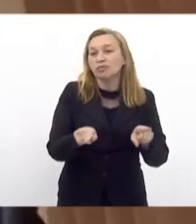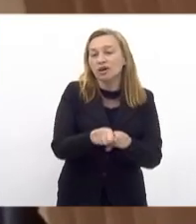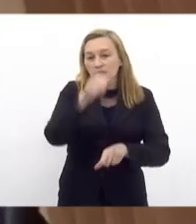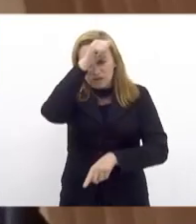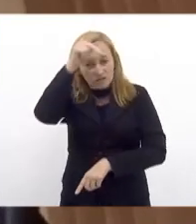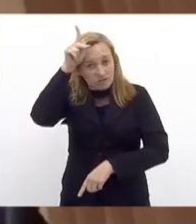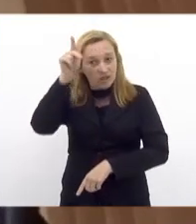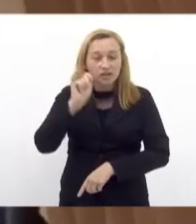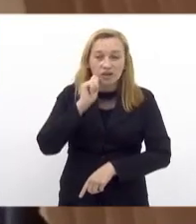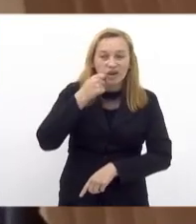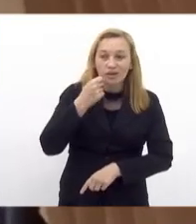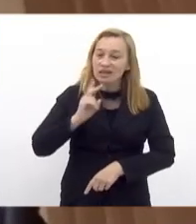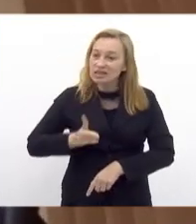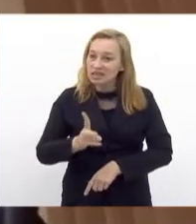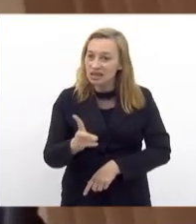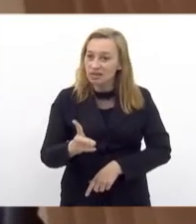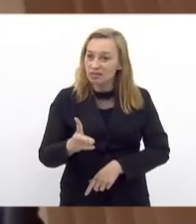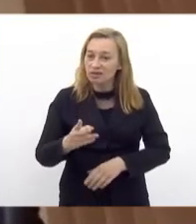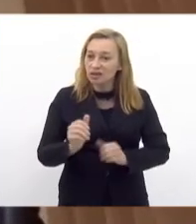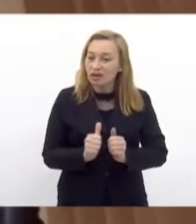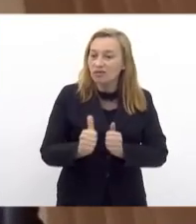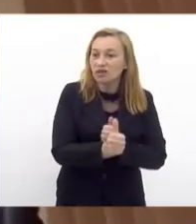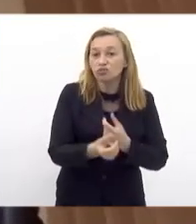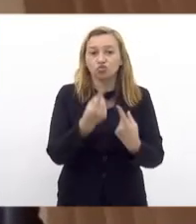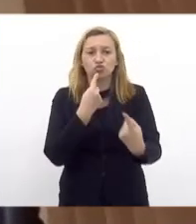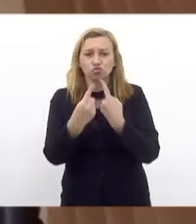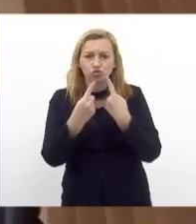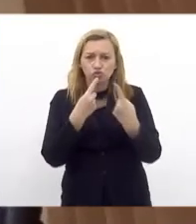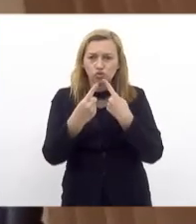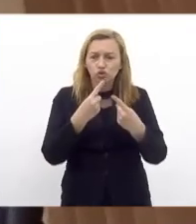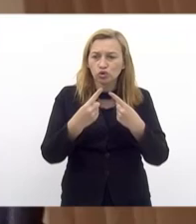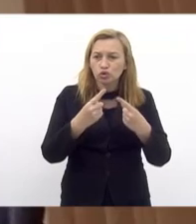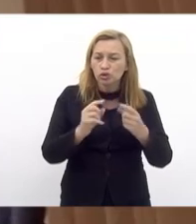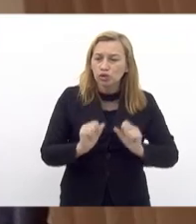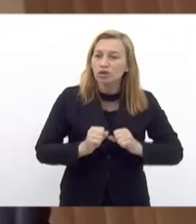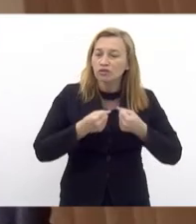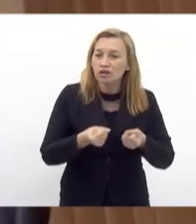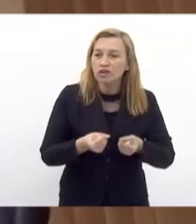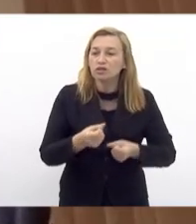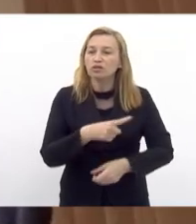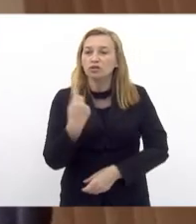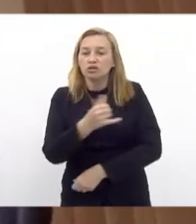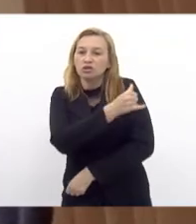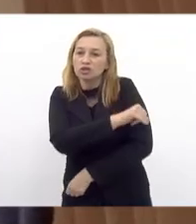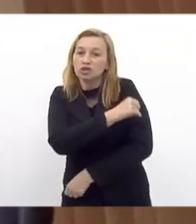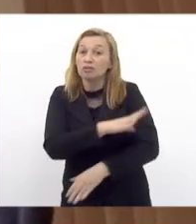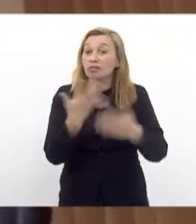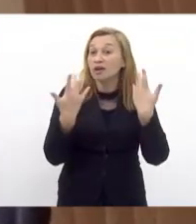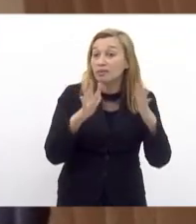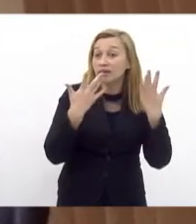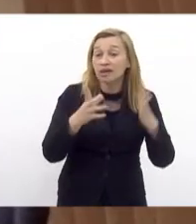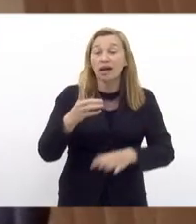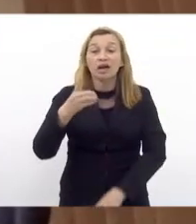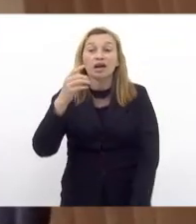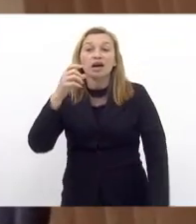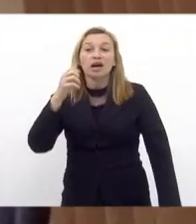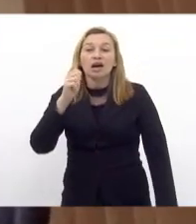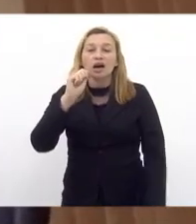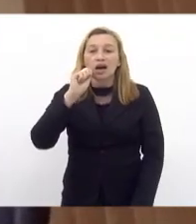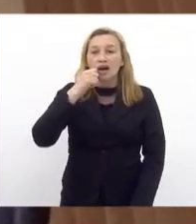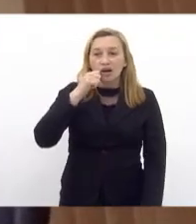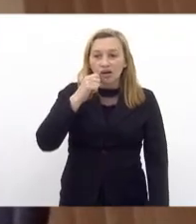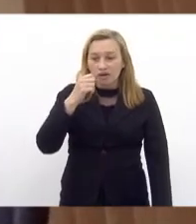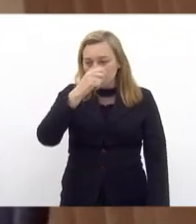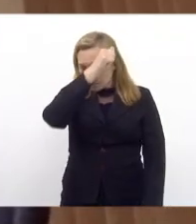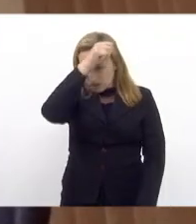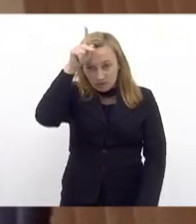colocado sempre na frente desse debate, em defesa do nosso Rio de Janeiro. E parabenizar, Eduardo, o documento que você e sua equipe, em nome do